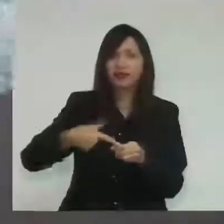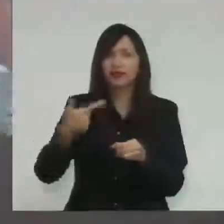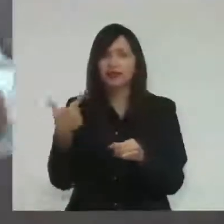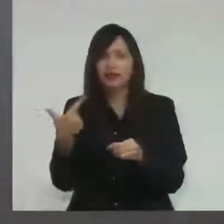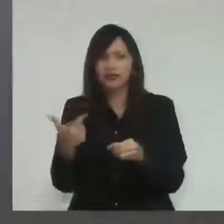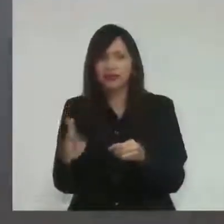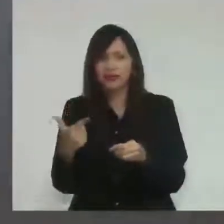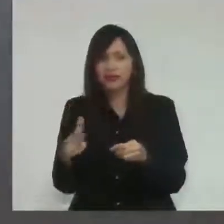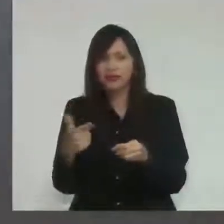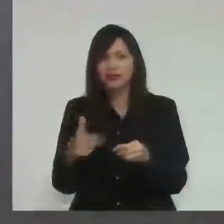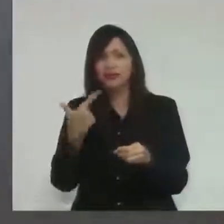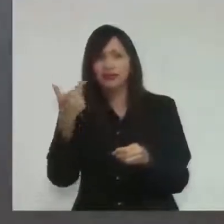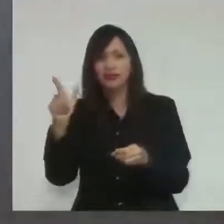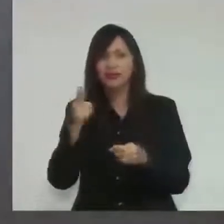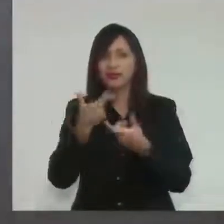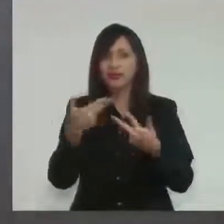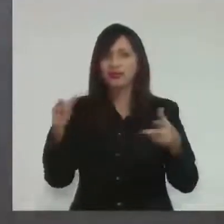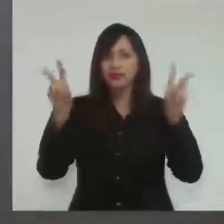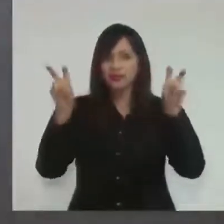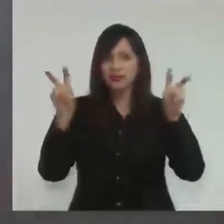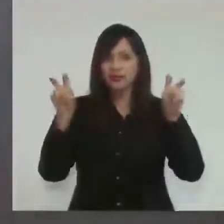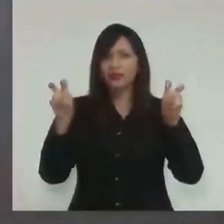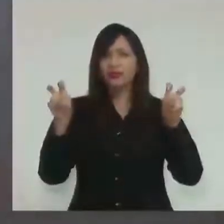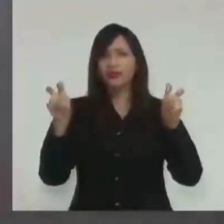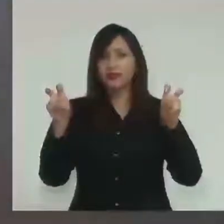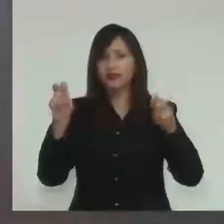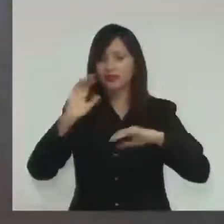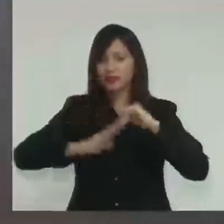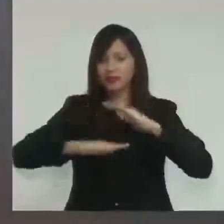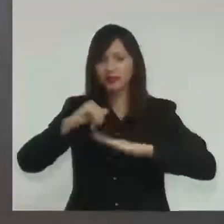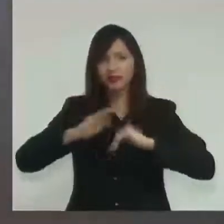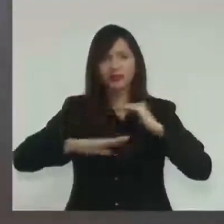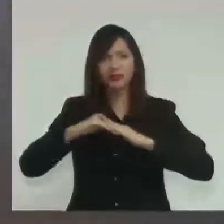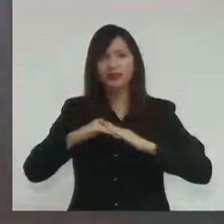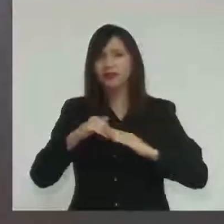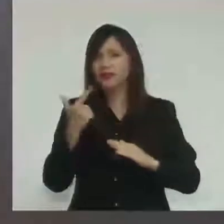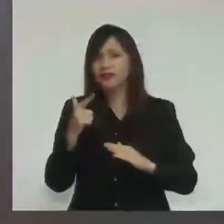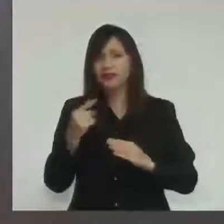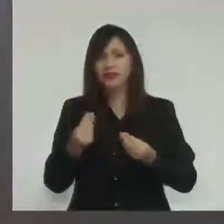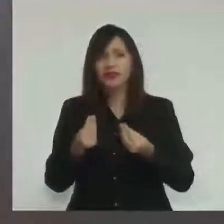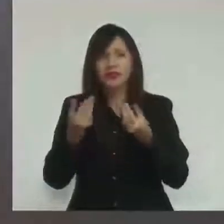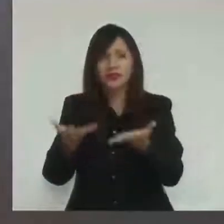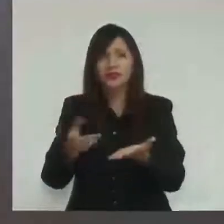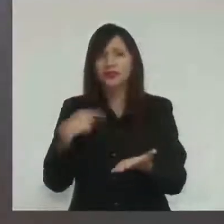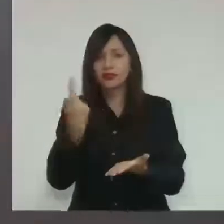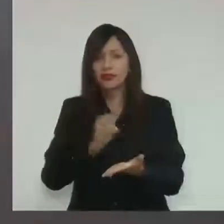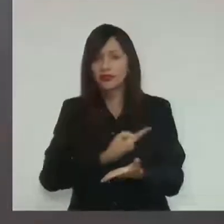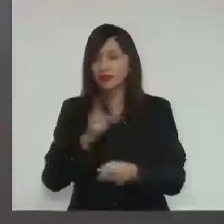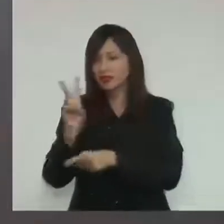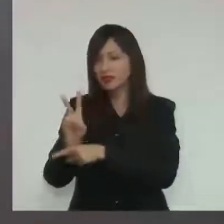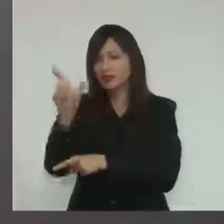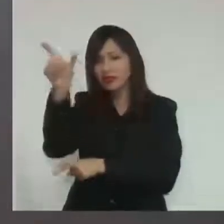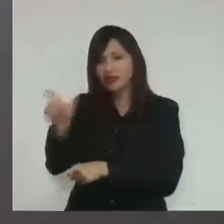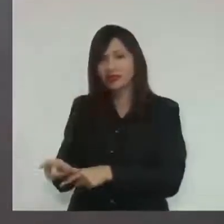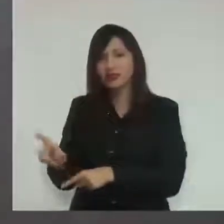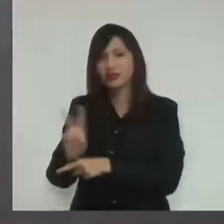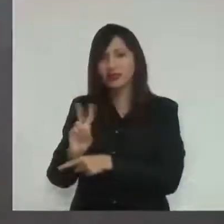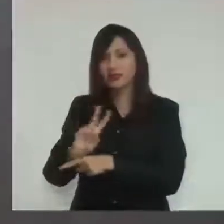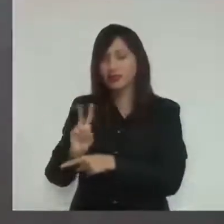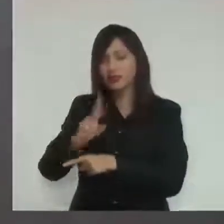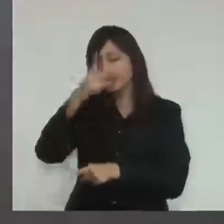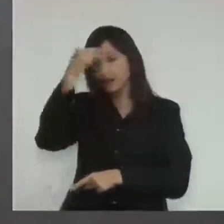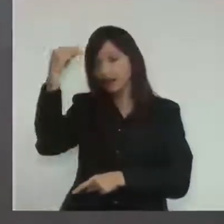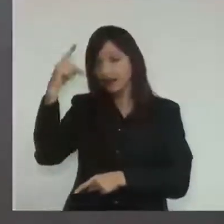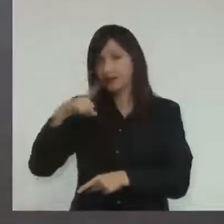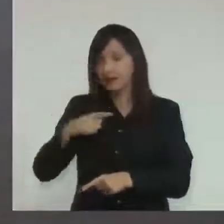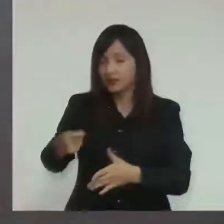tem outras questões muito práticas, né, que não são fornecidas para os nossos guardas municipais. Então, quando a